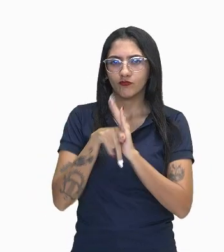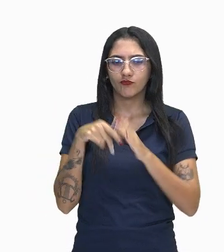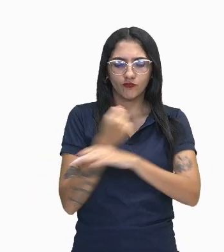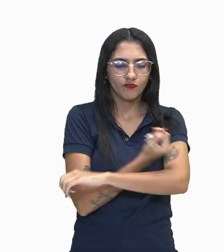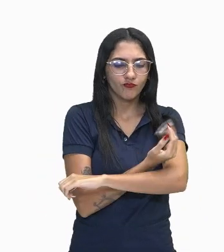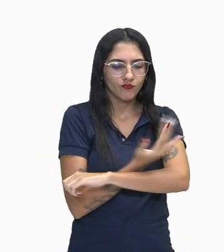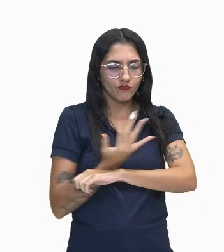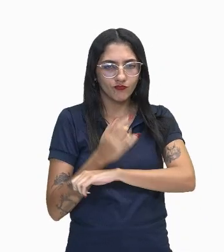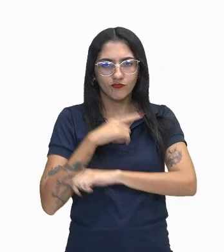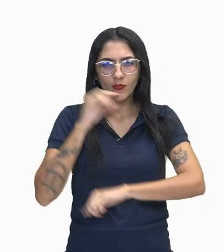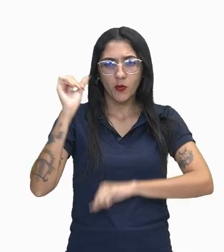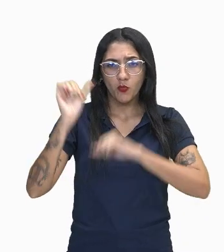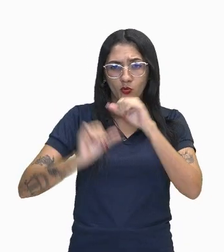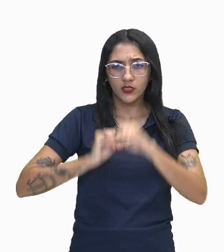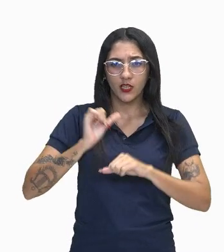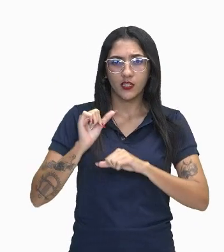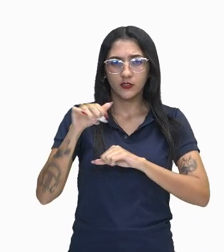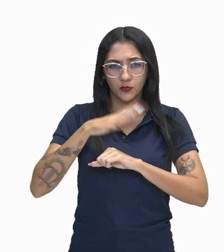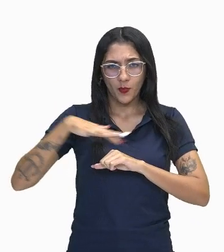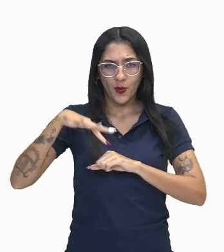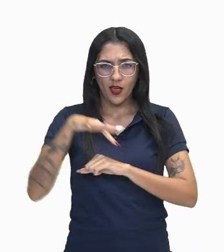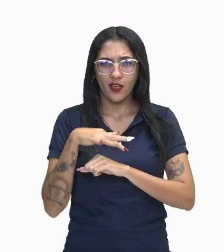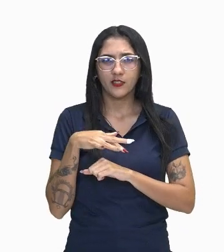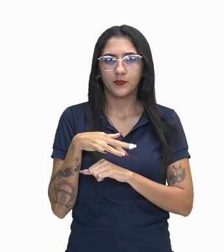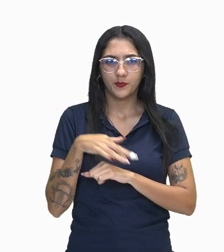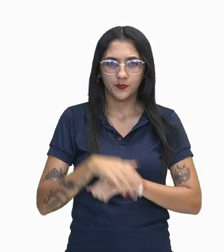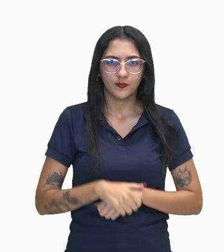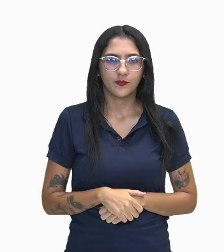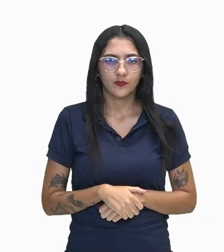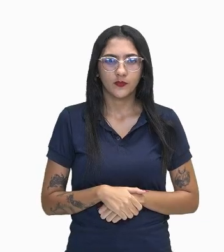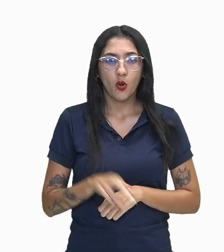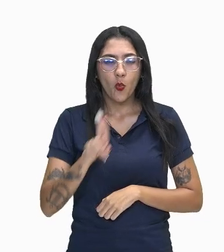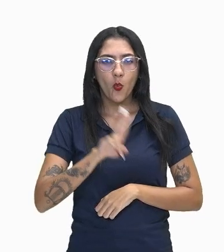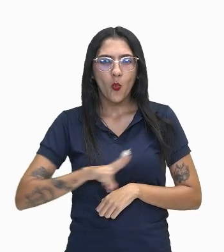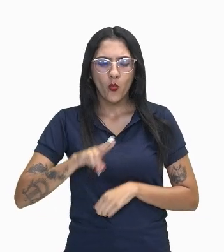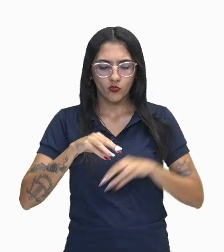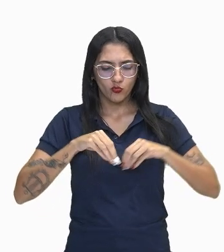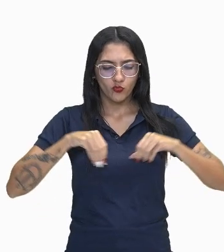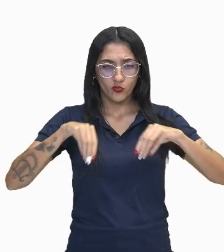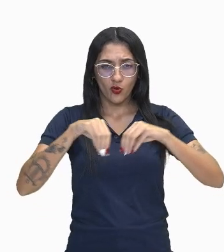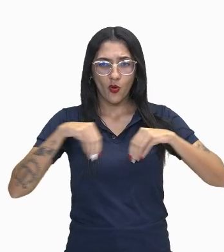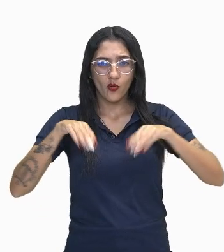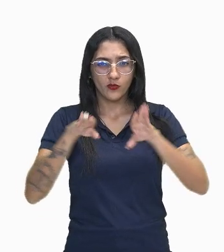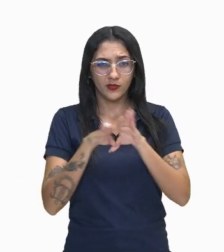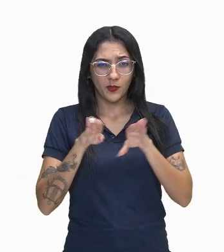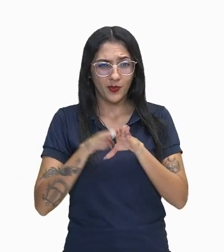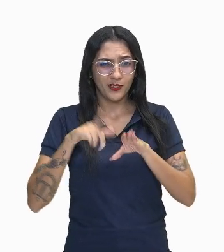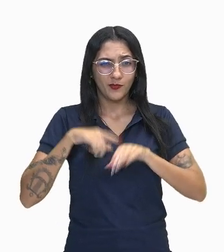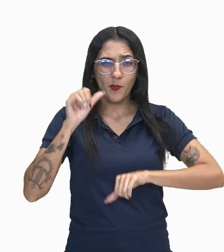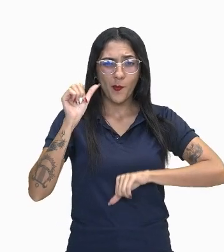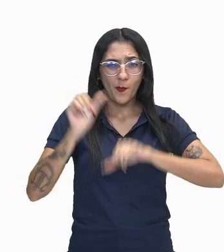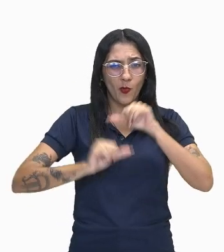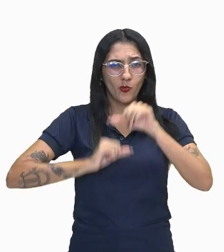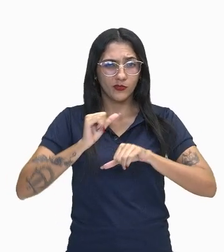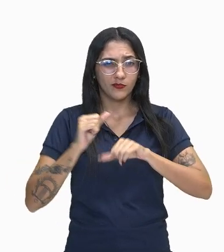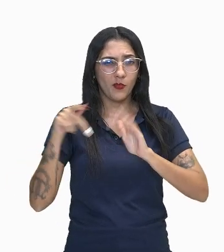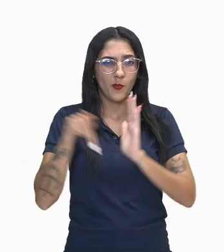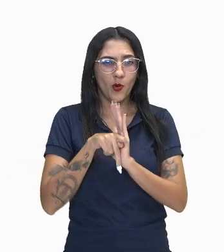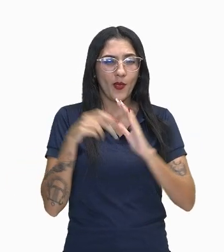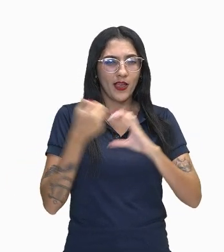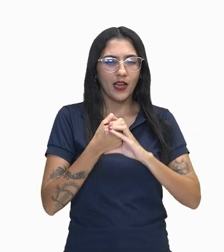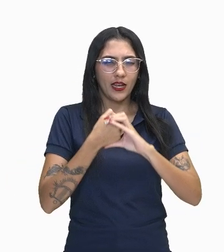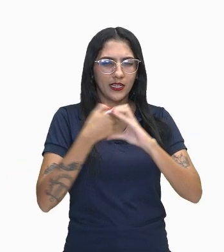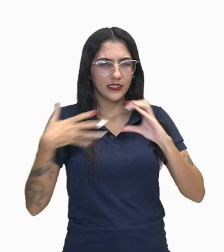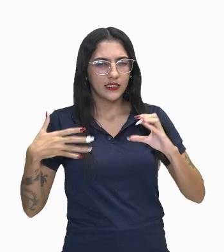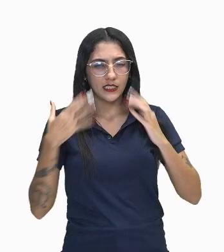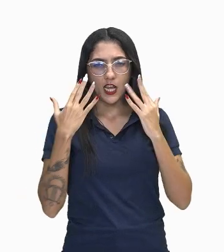acaba modificando uma paisagem rural, tá? O uso do solo é alterado de acordo com as características